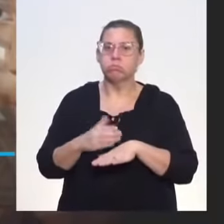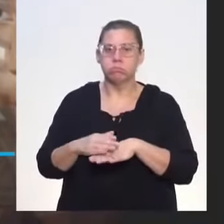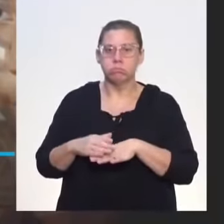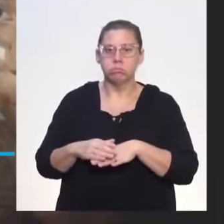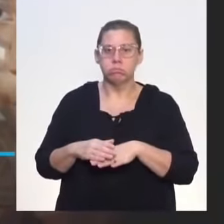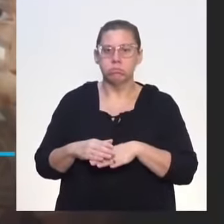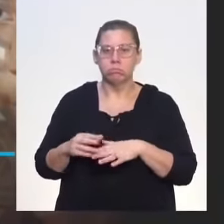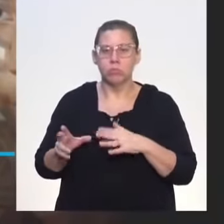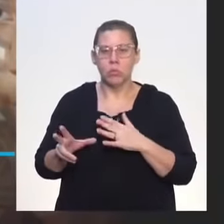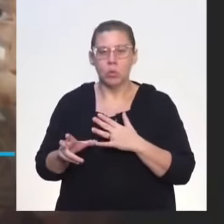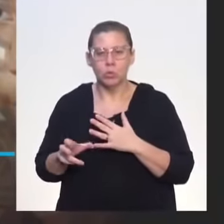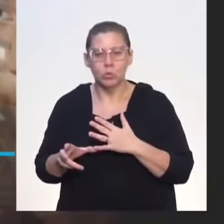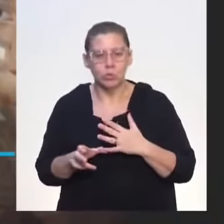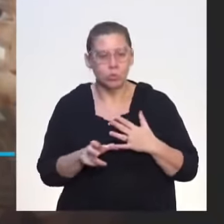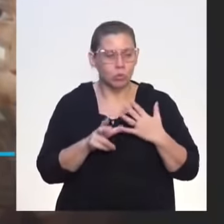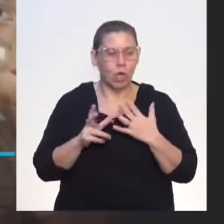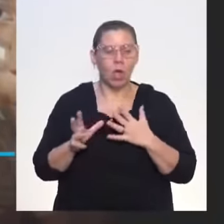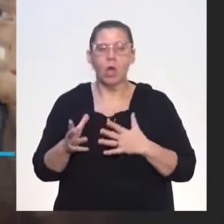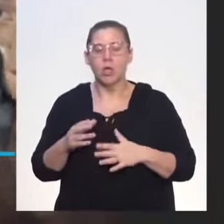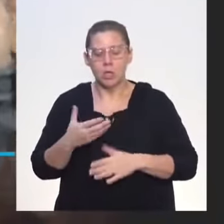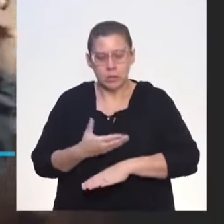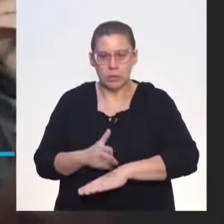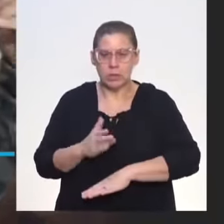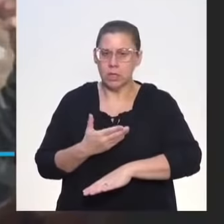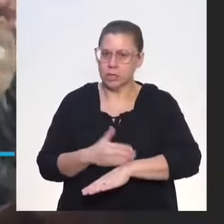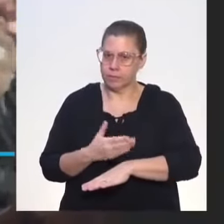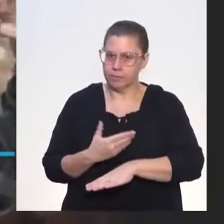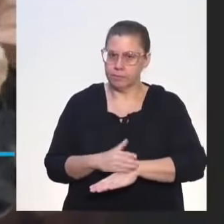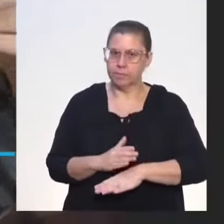vão sendo treinados,